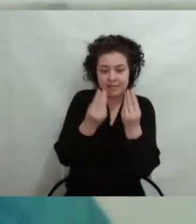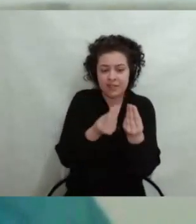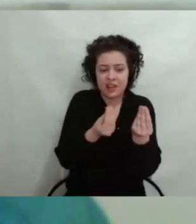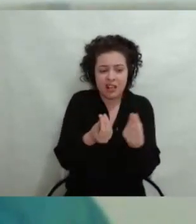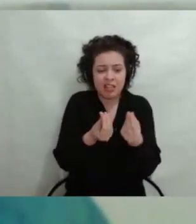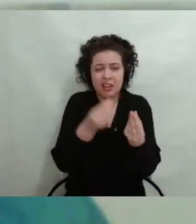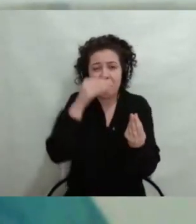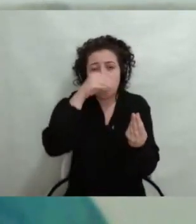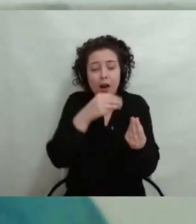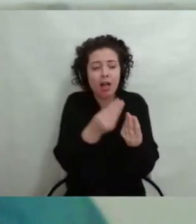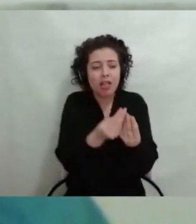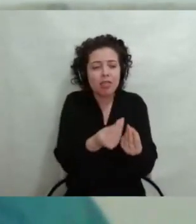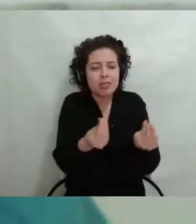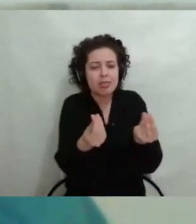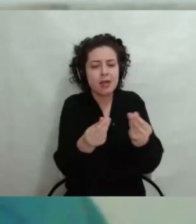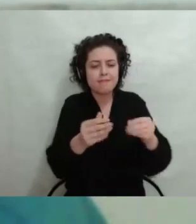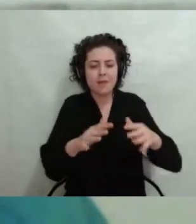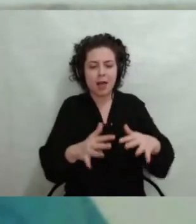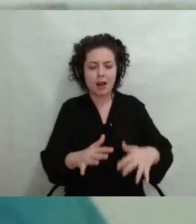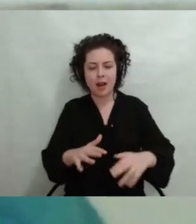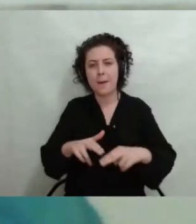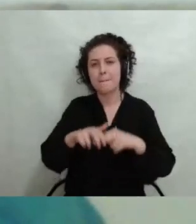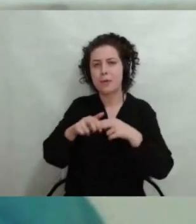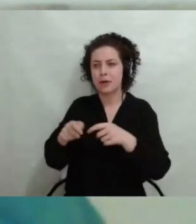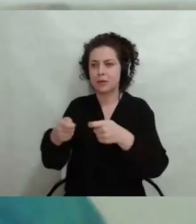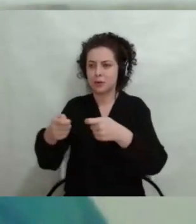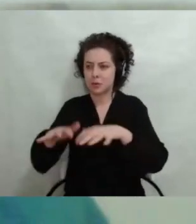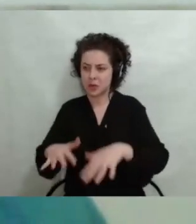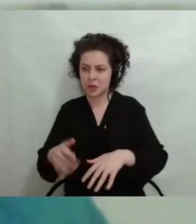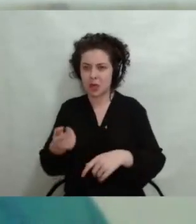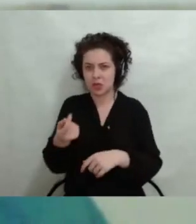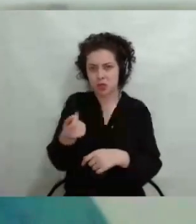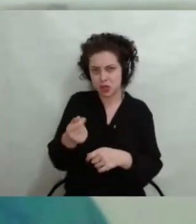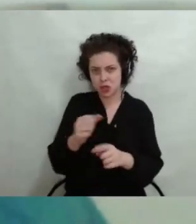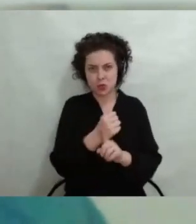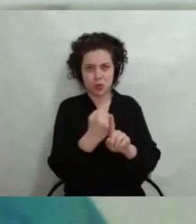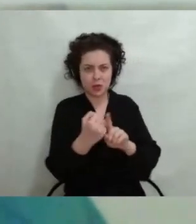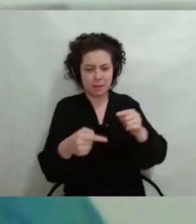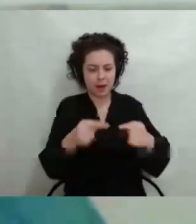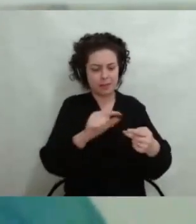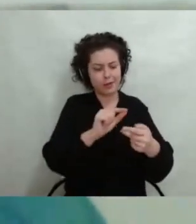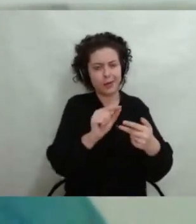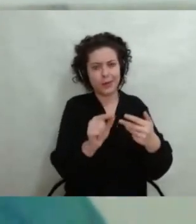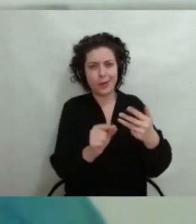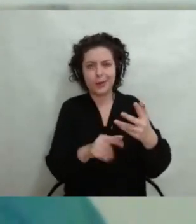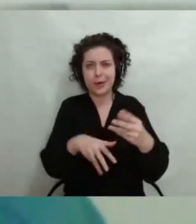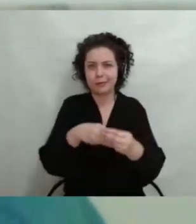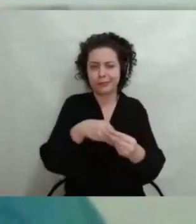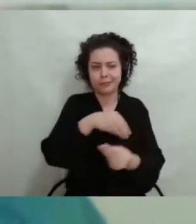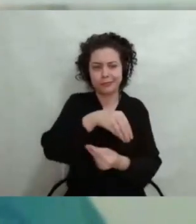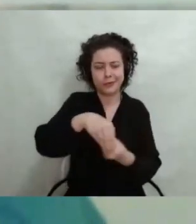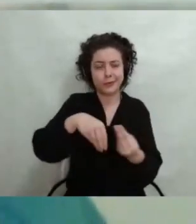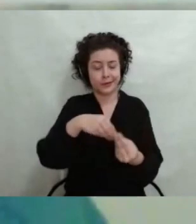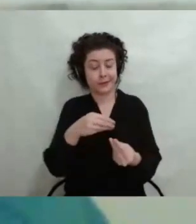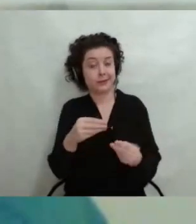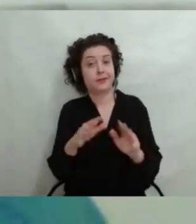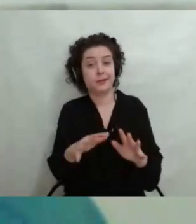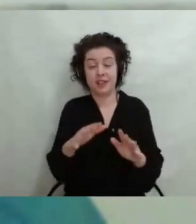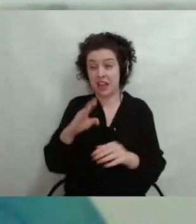conjunto de crises econômica, política e social, pela falta de prioridade dos